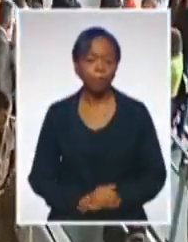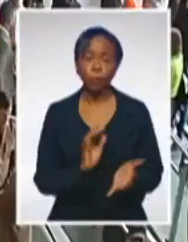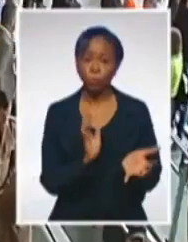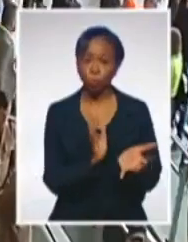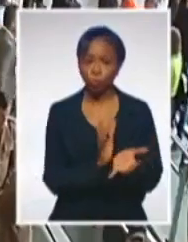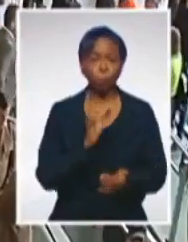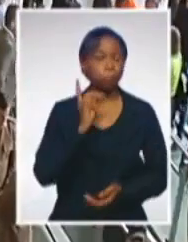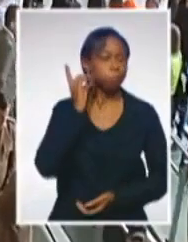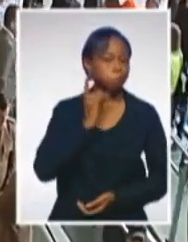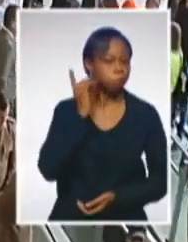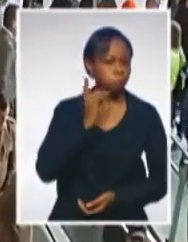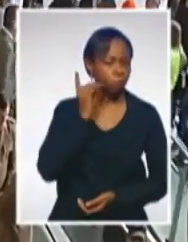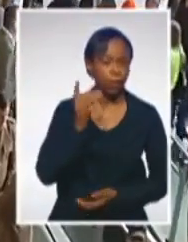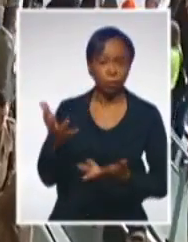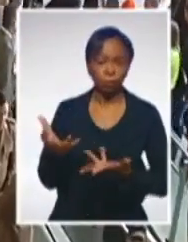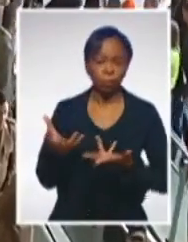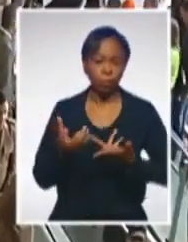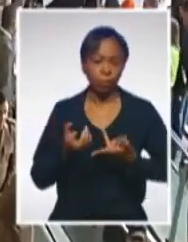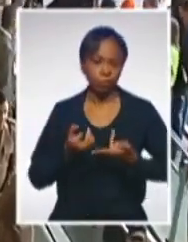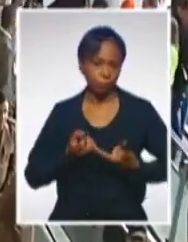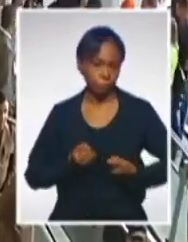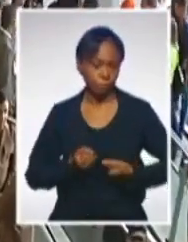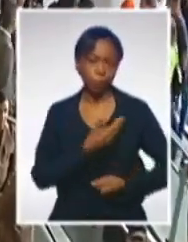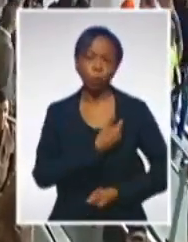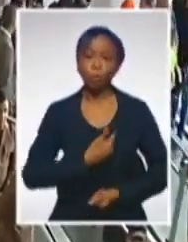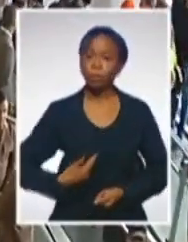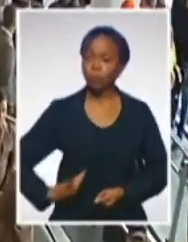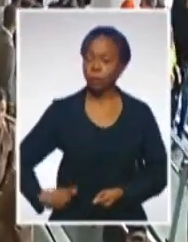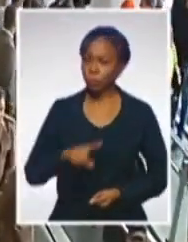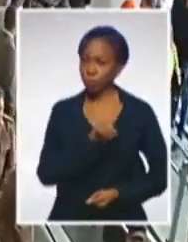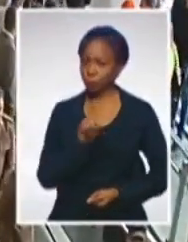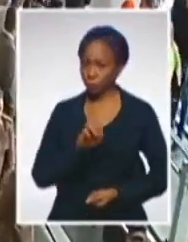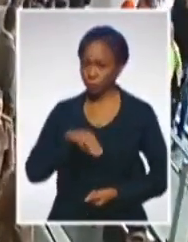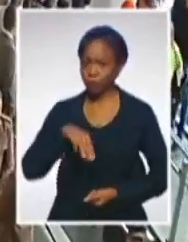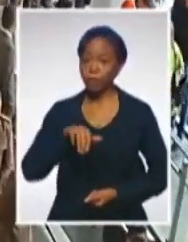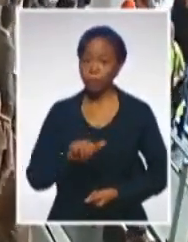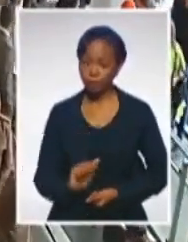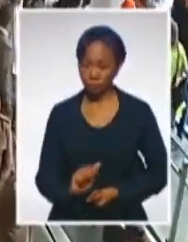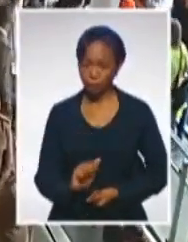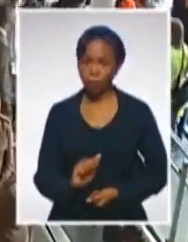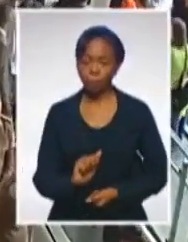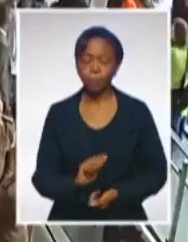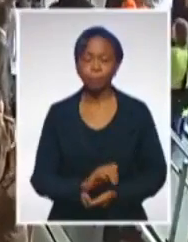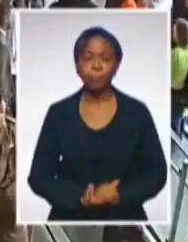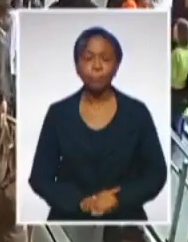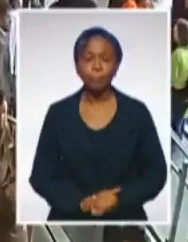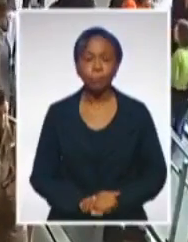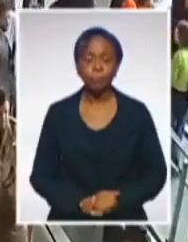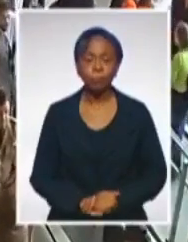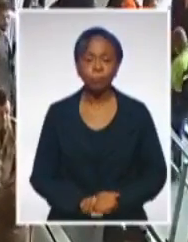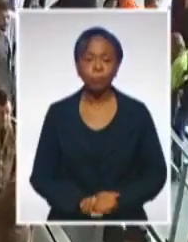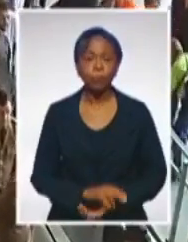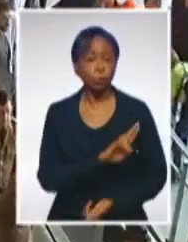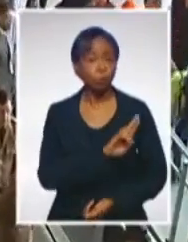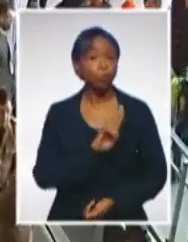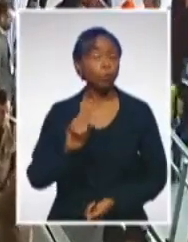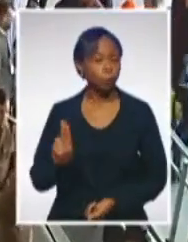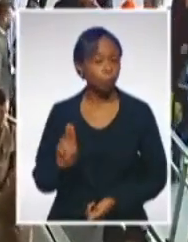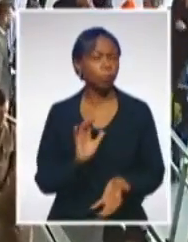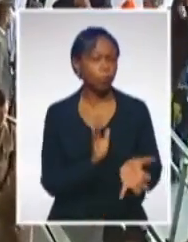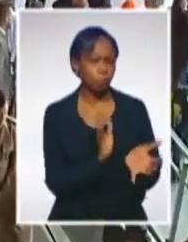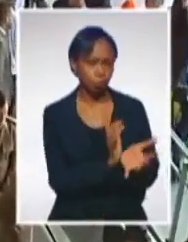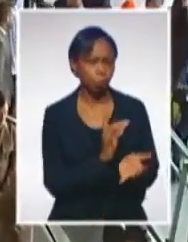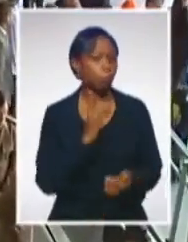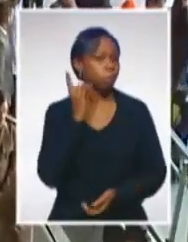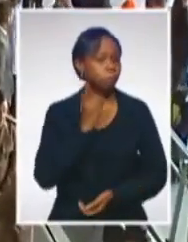deputados que vão receber o governador eleito Romeu Zema. A gente vai repetir aqui o nome dos parlamentares que fazem parte dessa comissão. É o